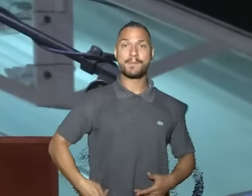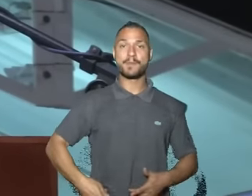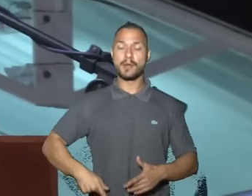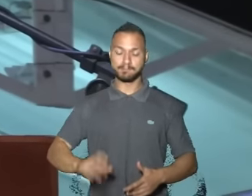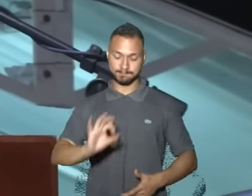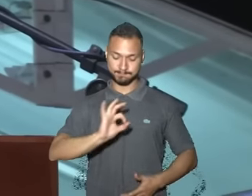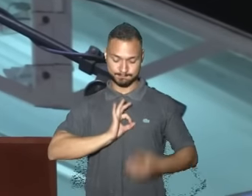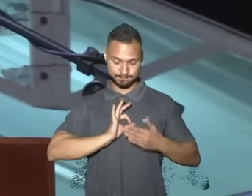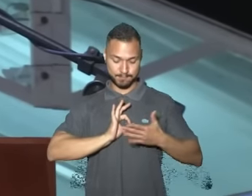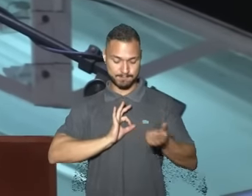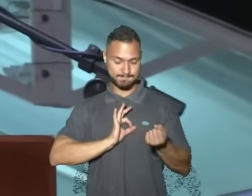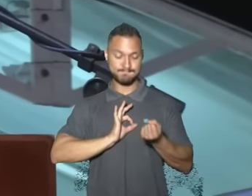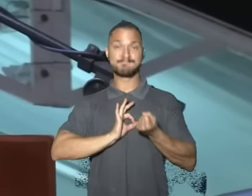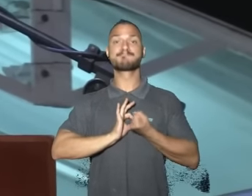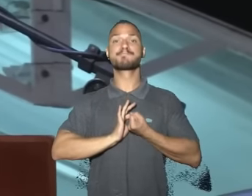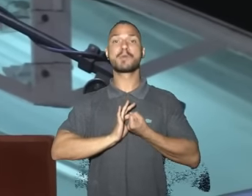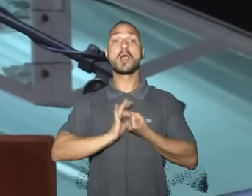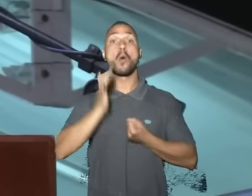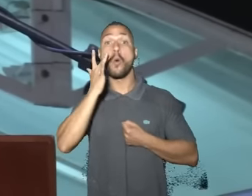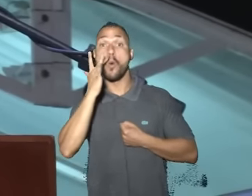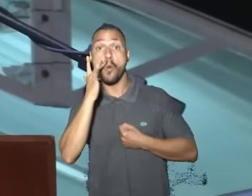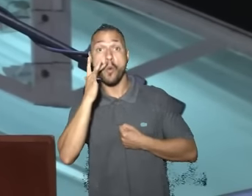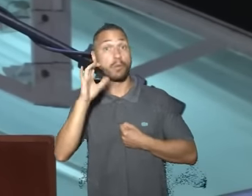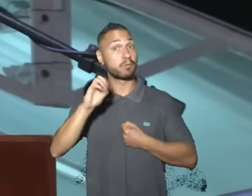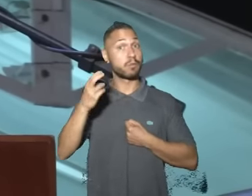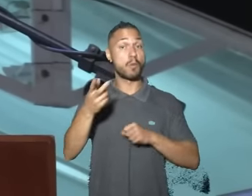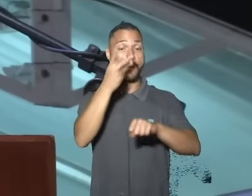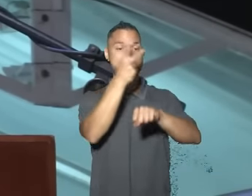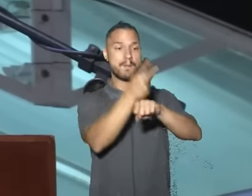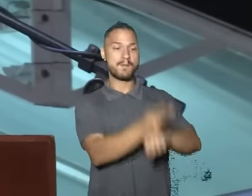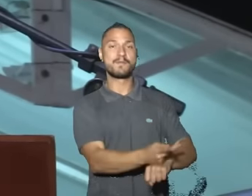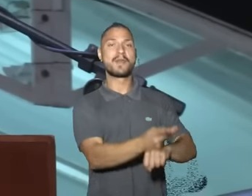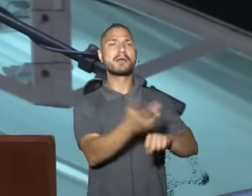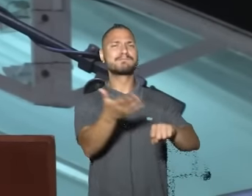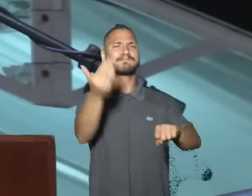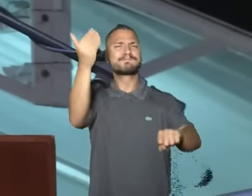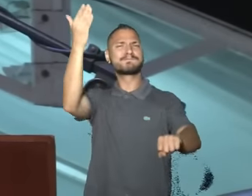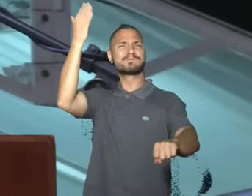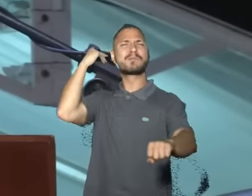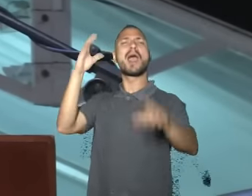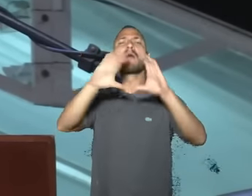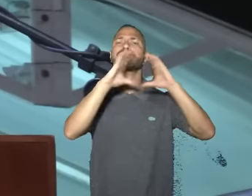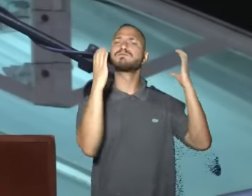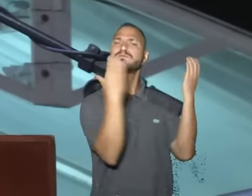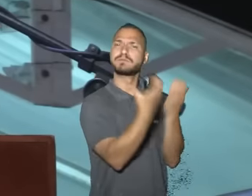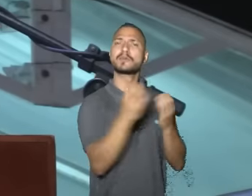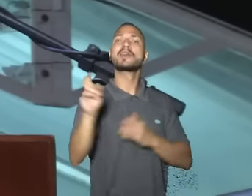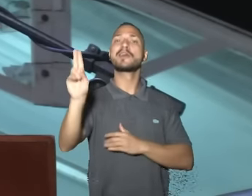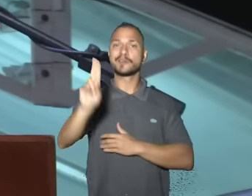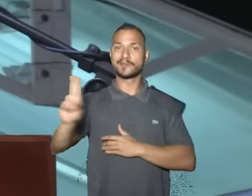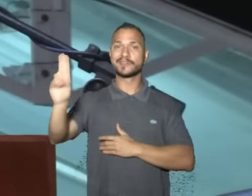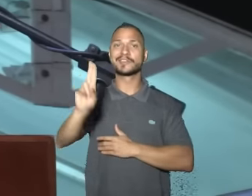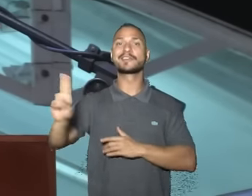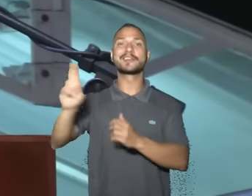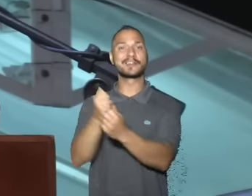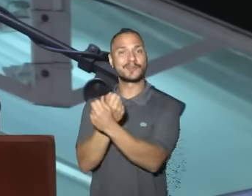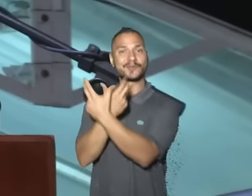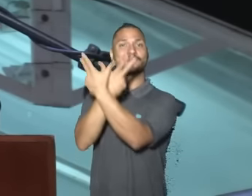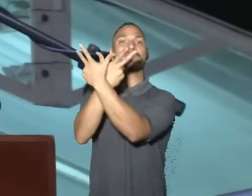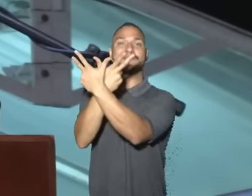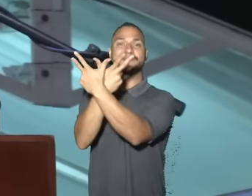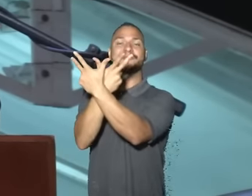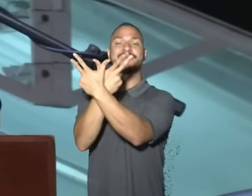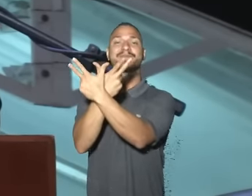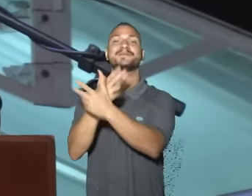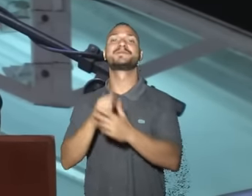cunhada em ouro ou prata, foi instituída pelo Colendo Conselho Universitário da Universidade Federal